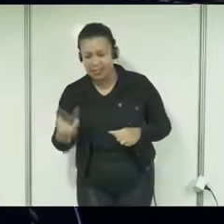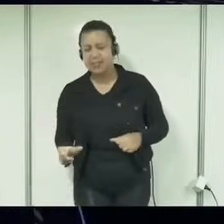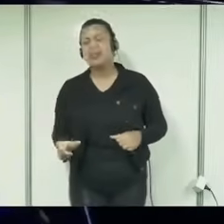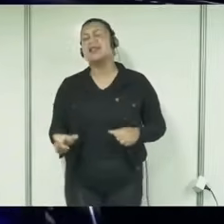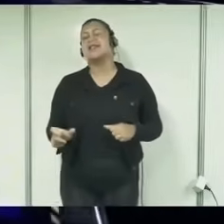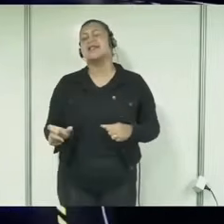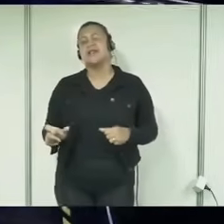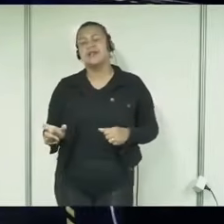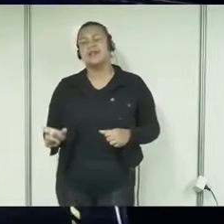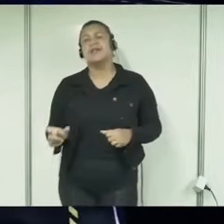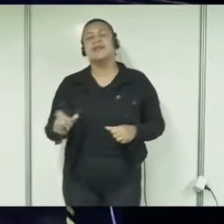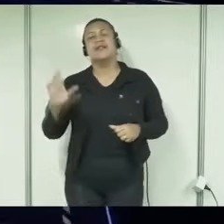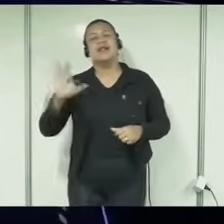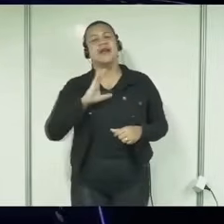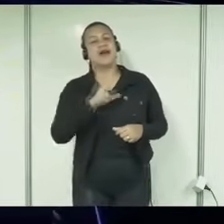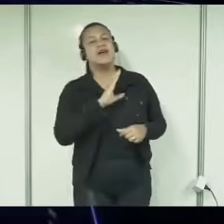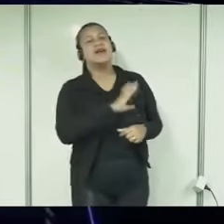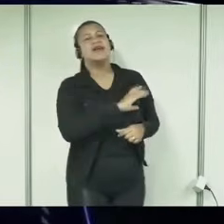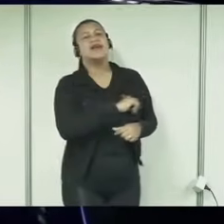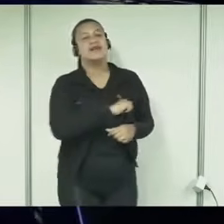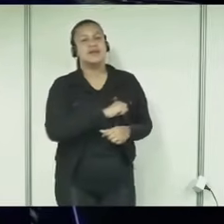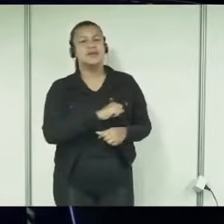amor.